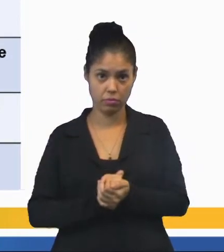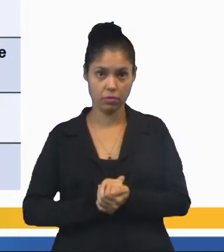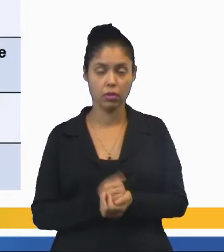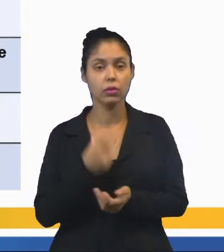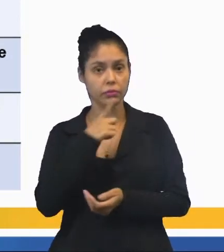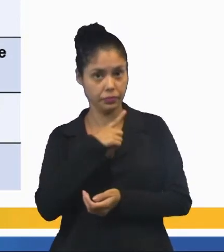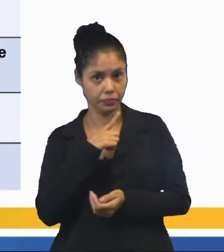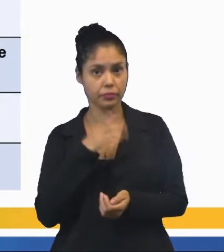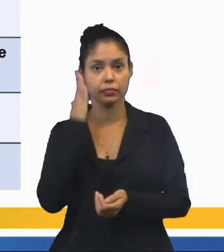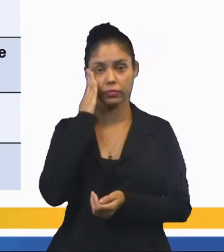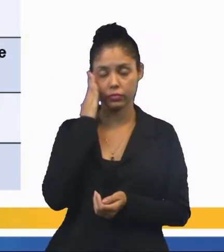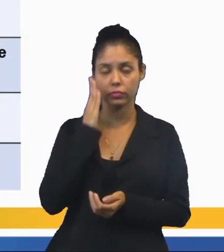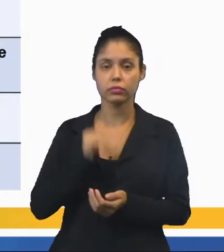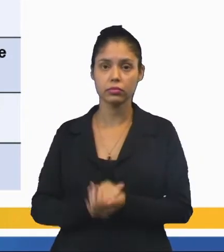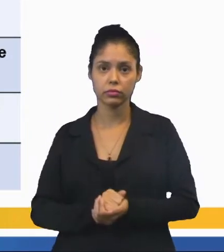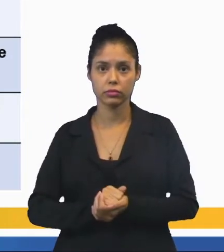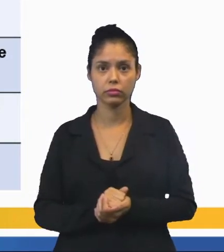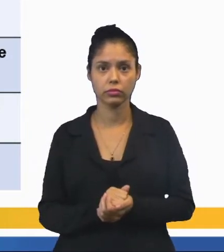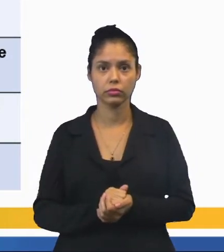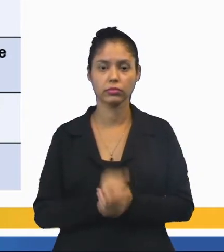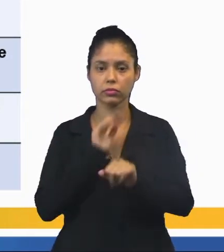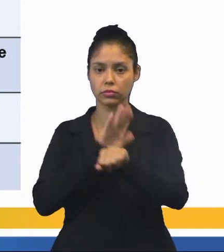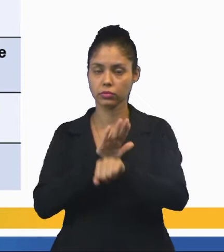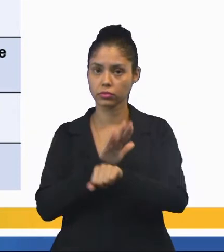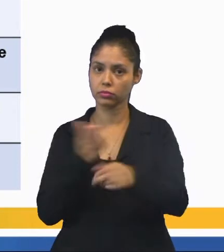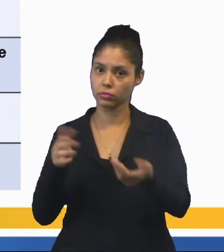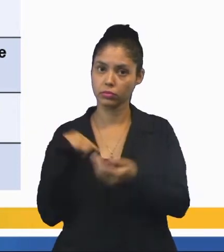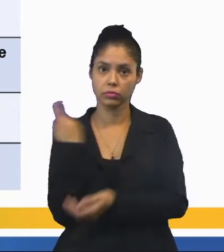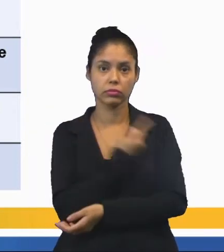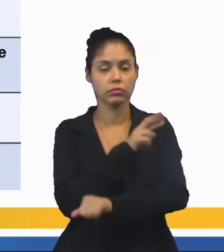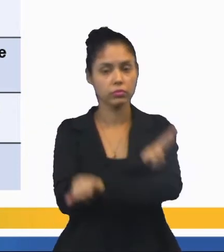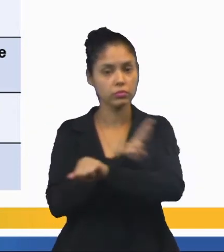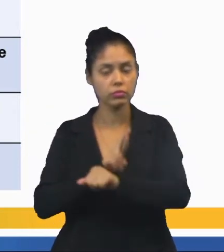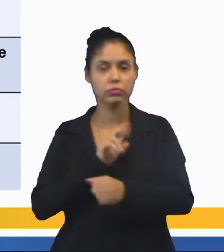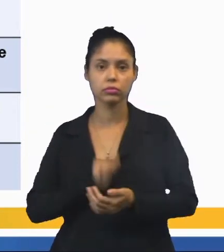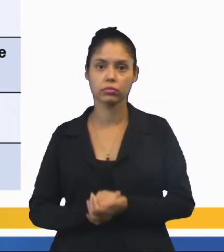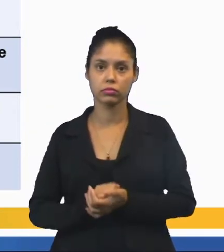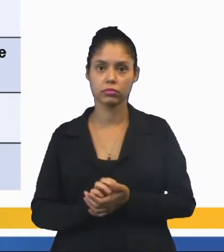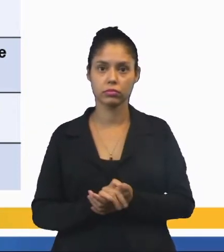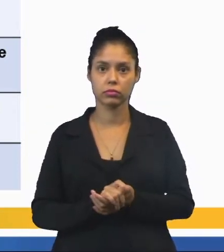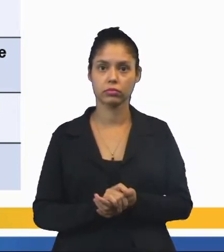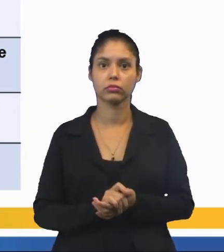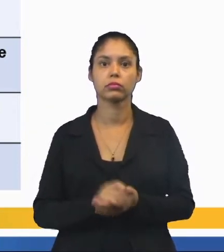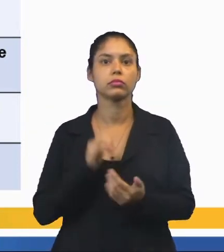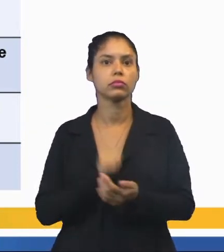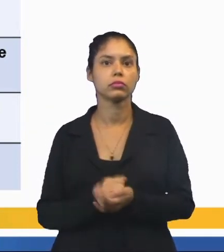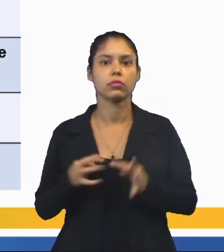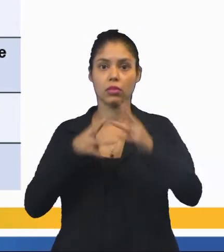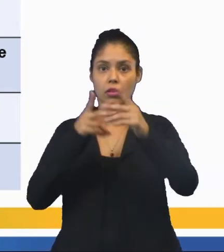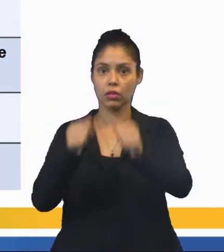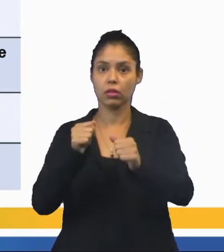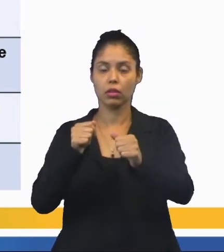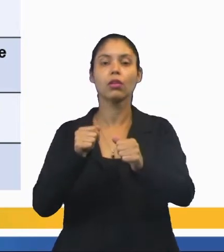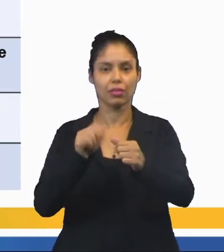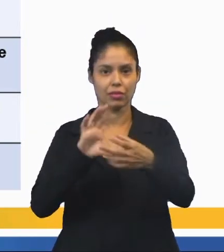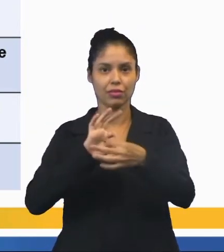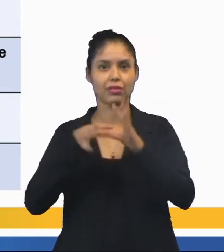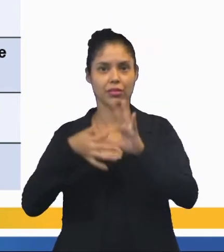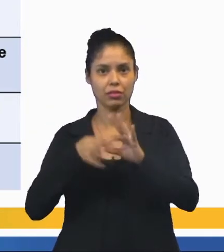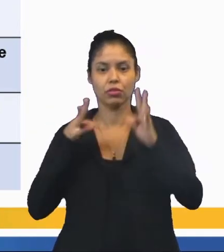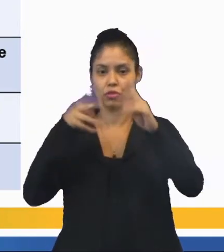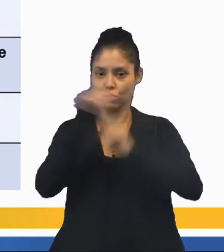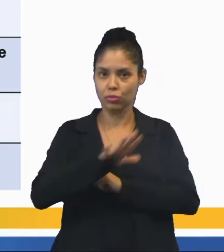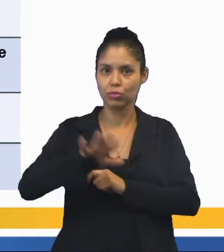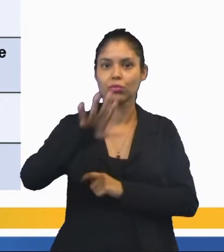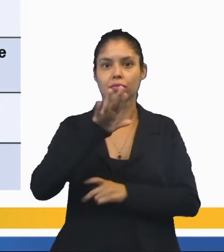compreender culturalmente a contribuição da minha religião, mas no contexto de todas. Eu não posso achar que a